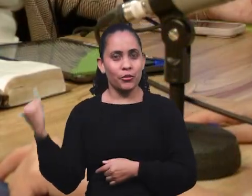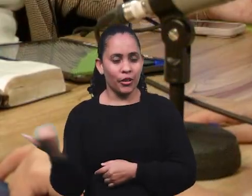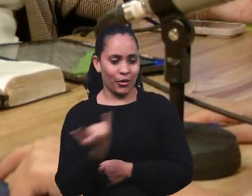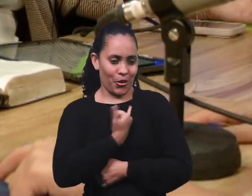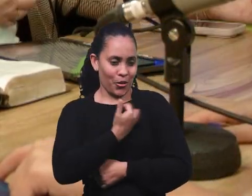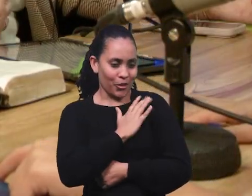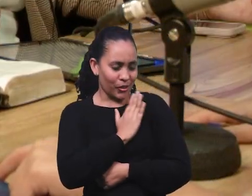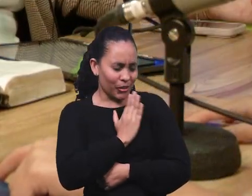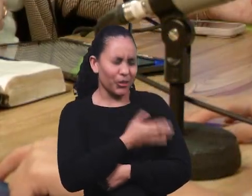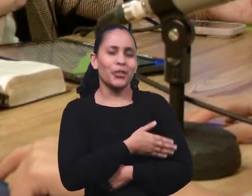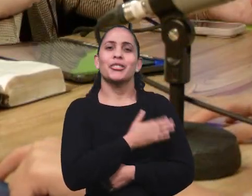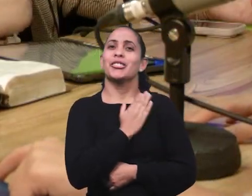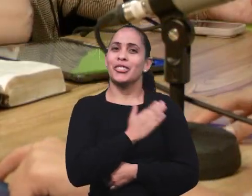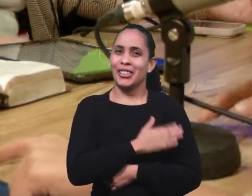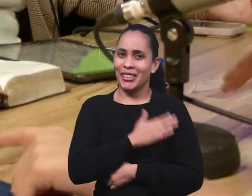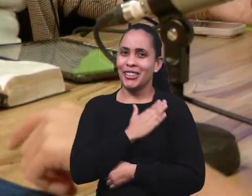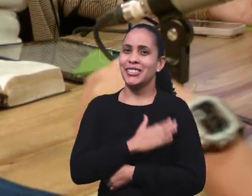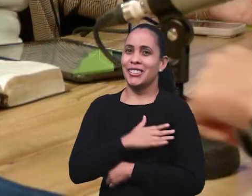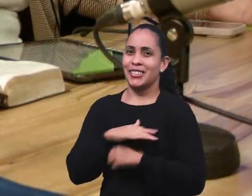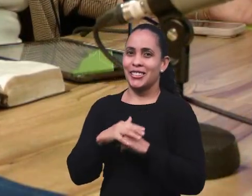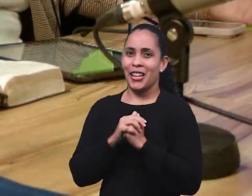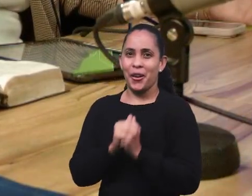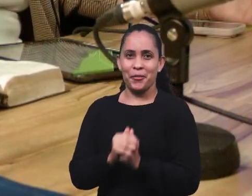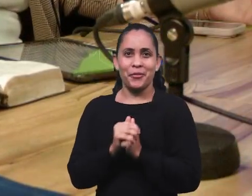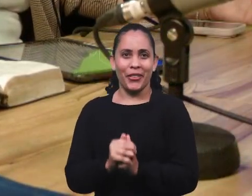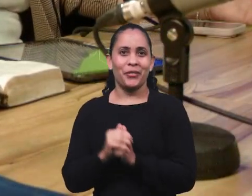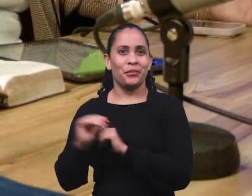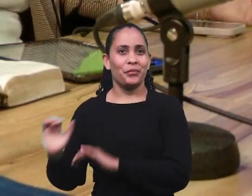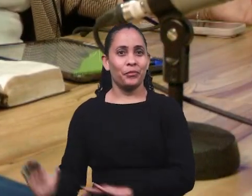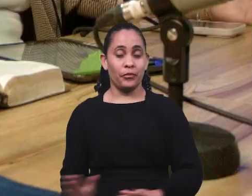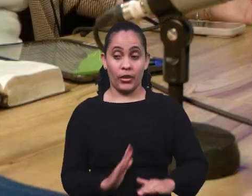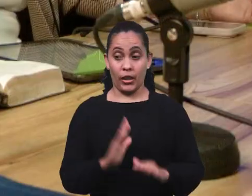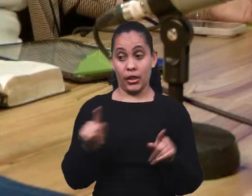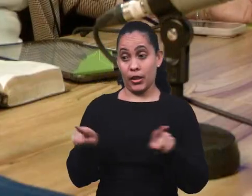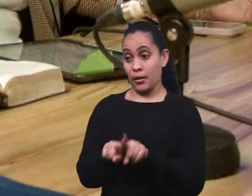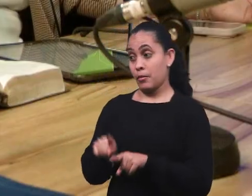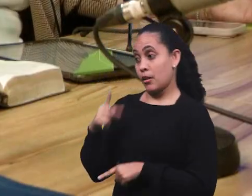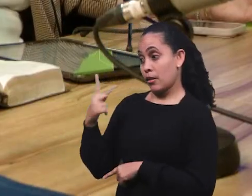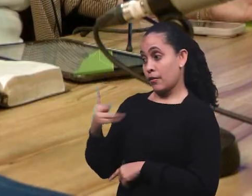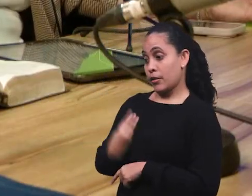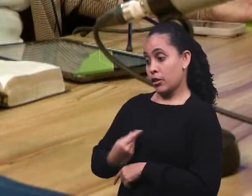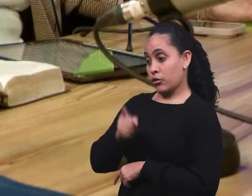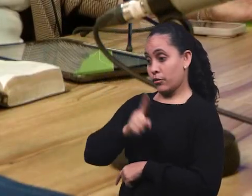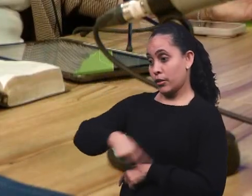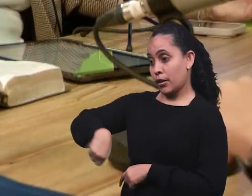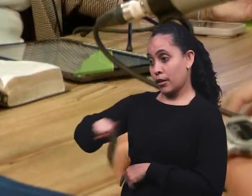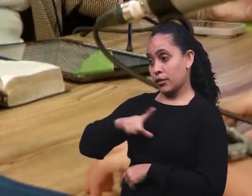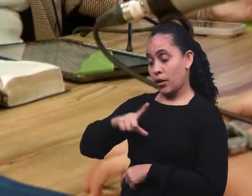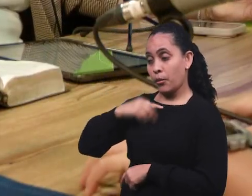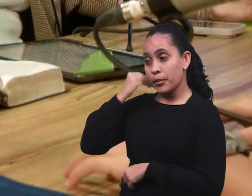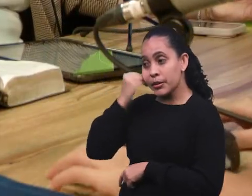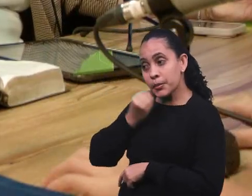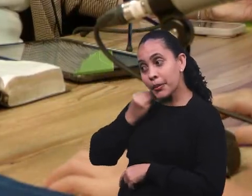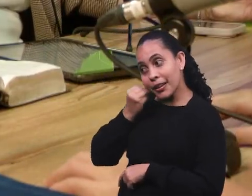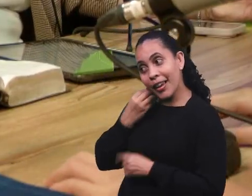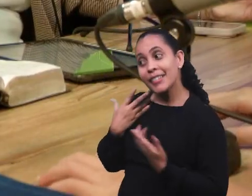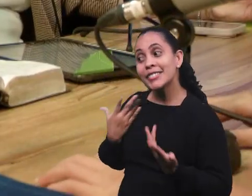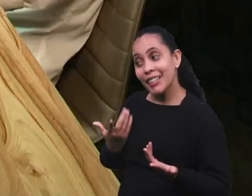conosco, falando aos nossos corações. Perfeito. Amém. Amém. E na vida de vocês? Você lembra aí, tem alguma